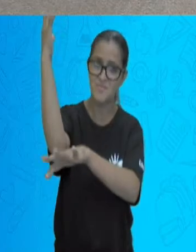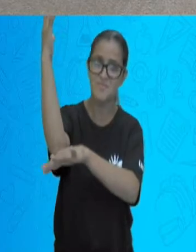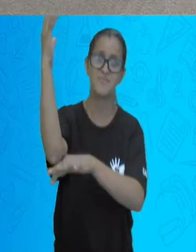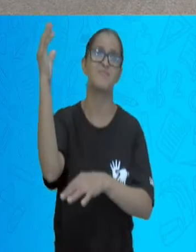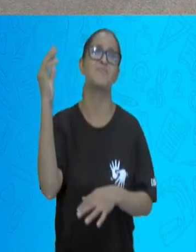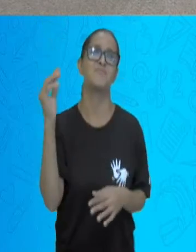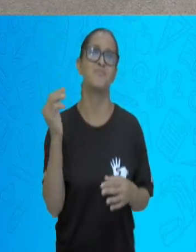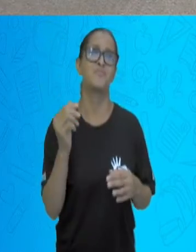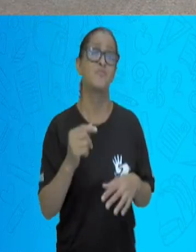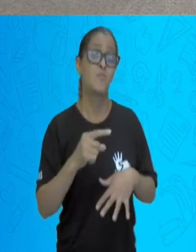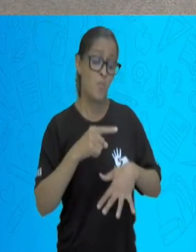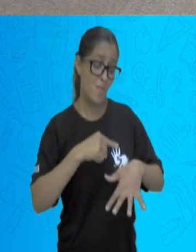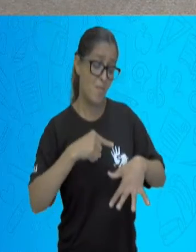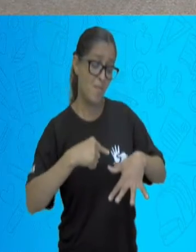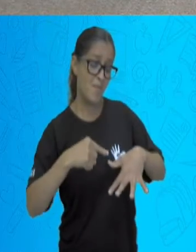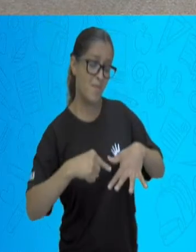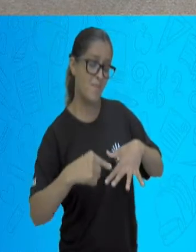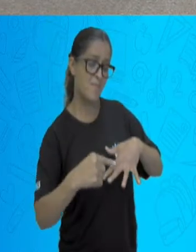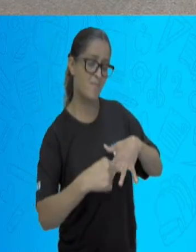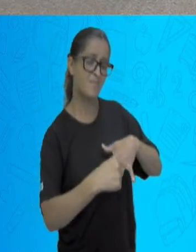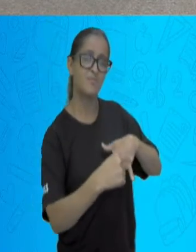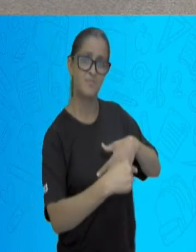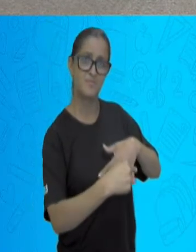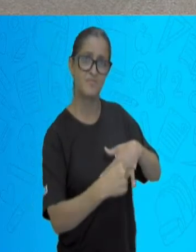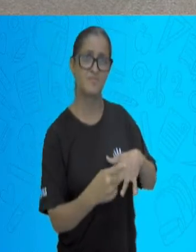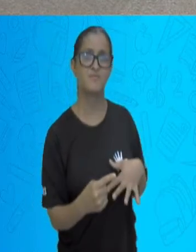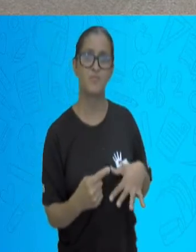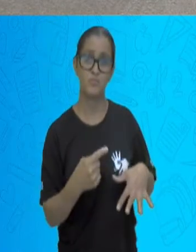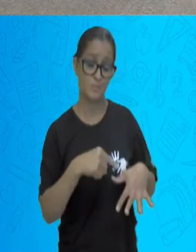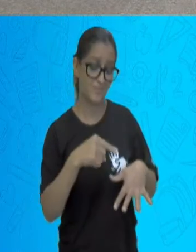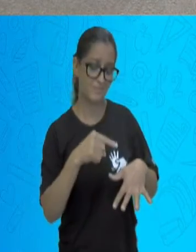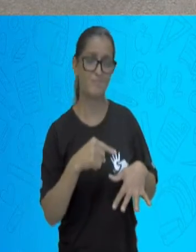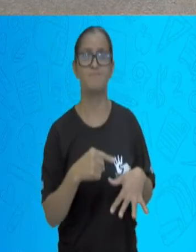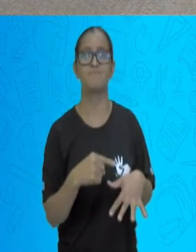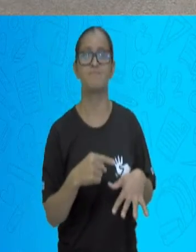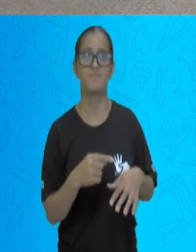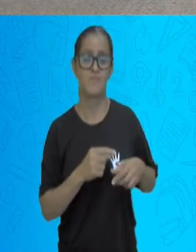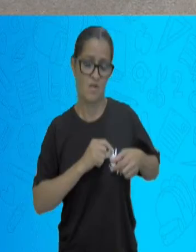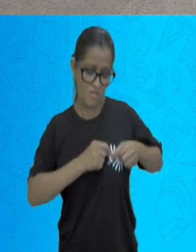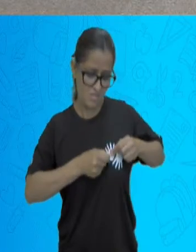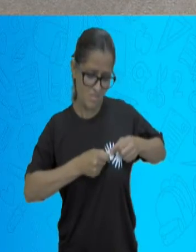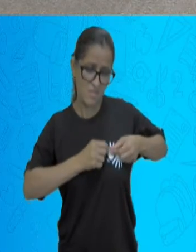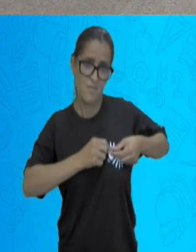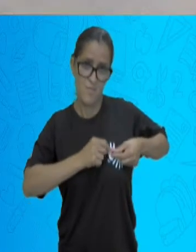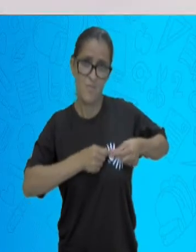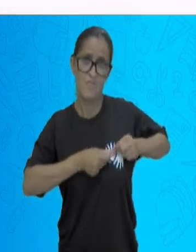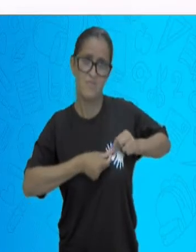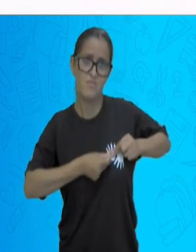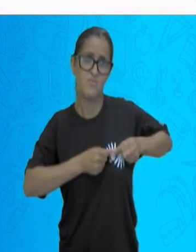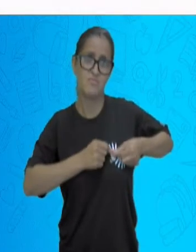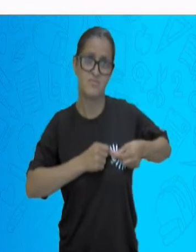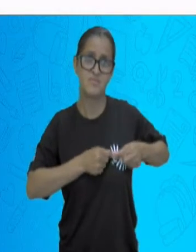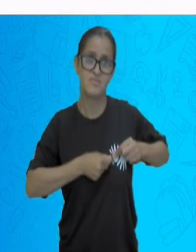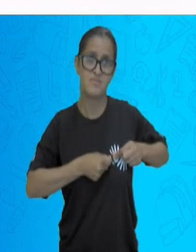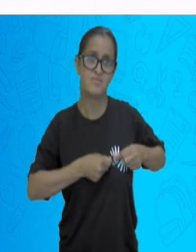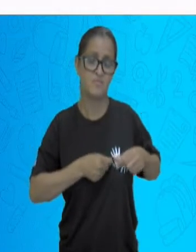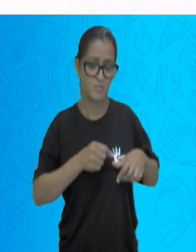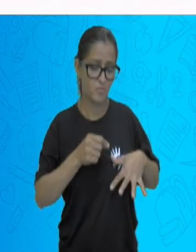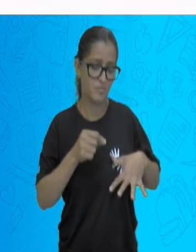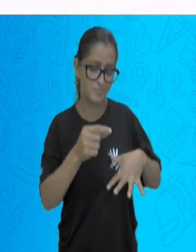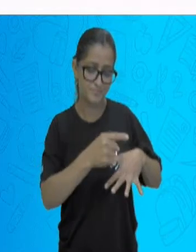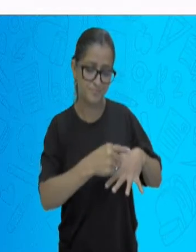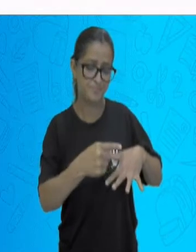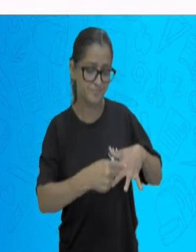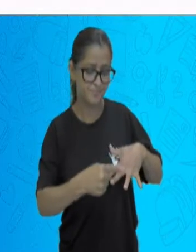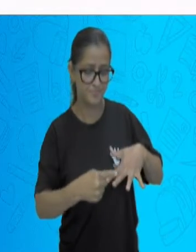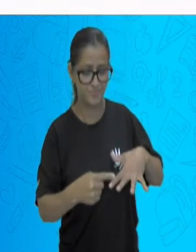são os bronquíolos. Então nós temos lá dentro, e aqui veio coloridinho, então a gente consegue ver direitinho os bronquíolos.